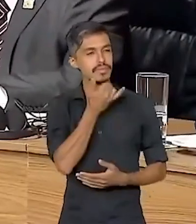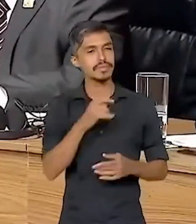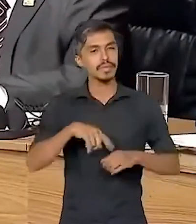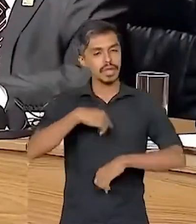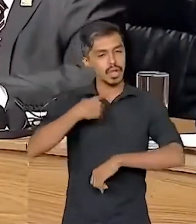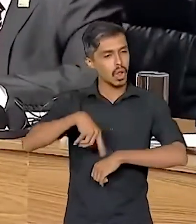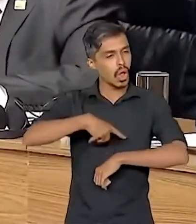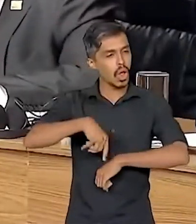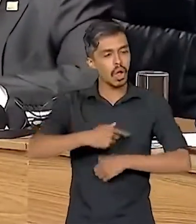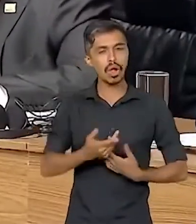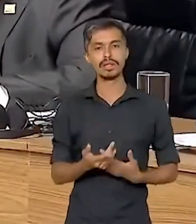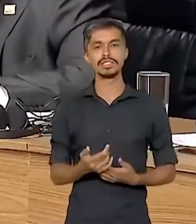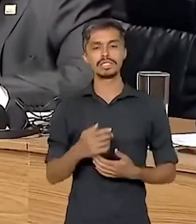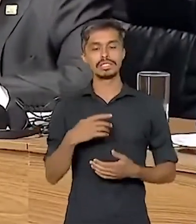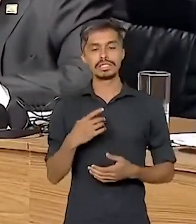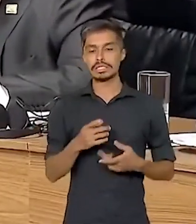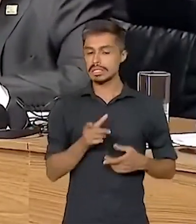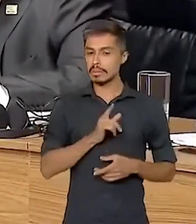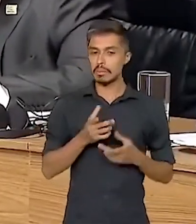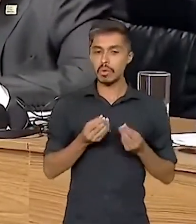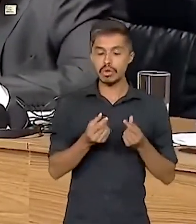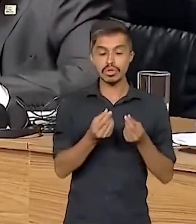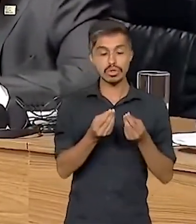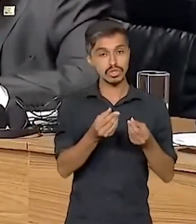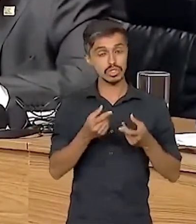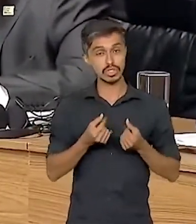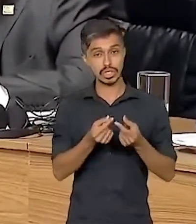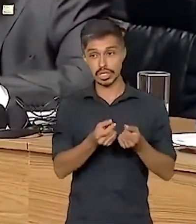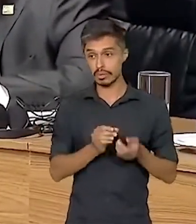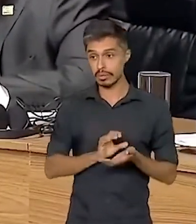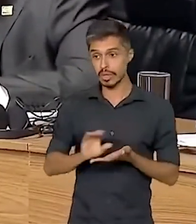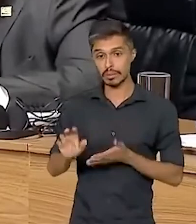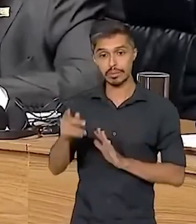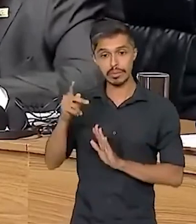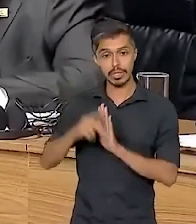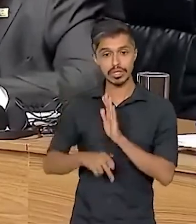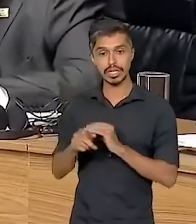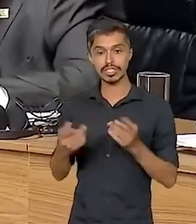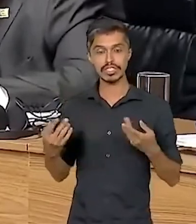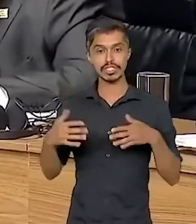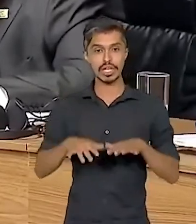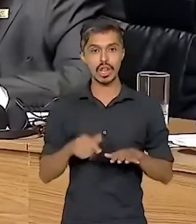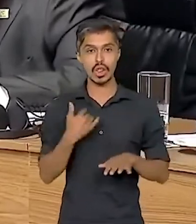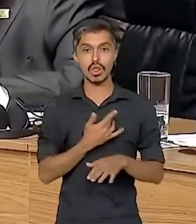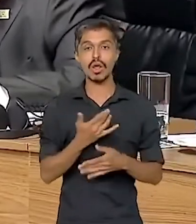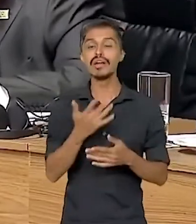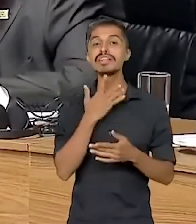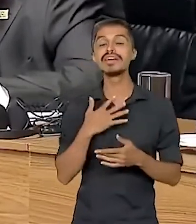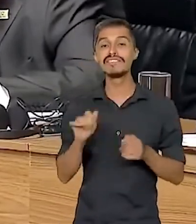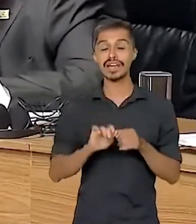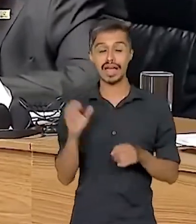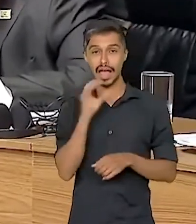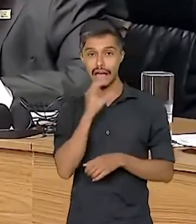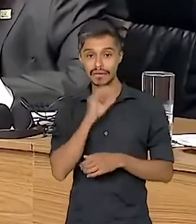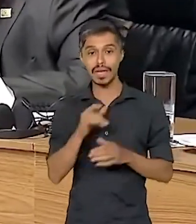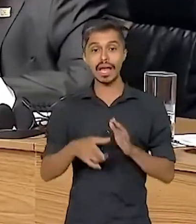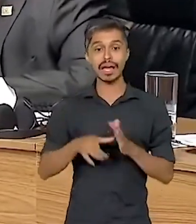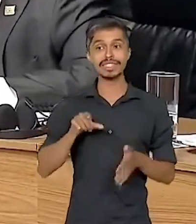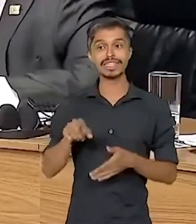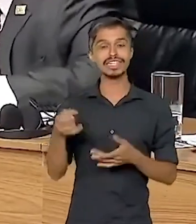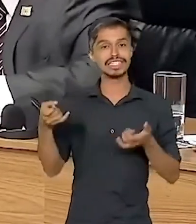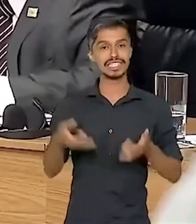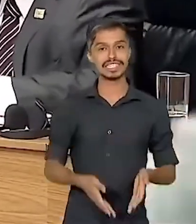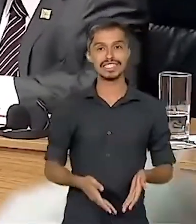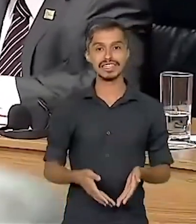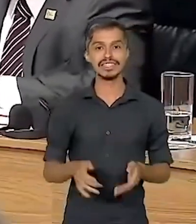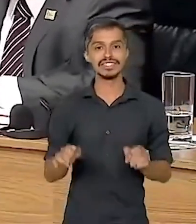hora. E como tem muito dinheiro para o projeto de integração, eu quero que a gente faça logo, antes que eles desistam